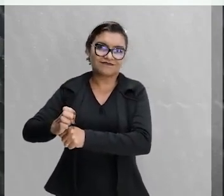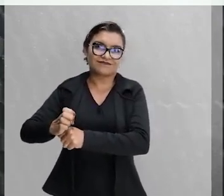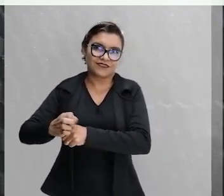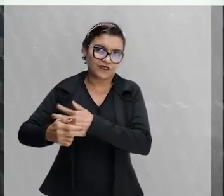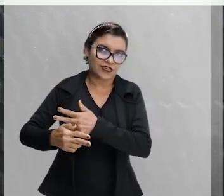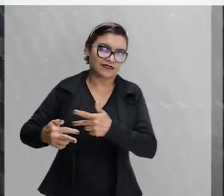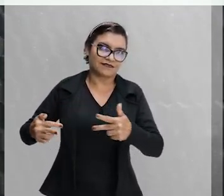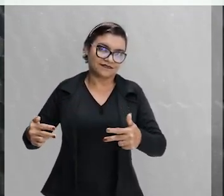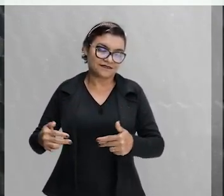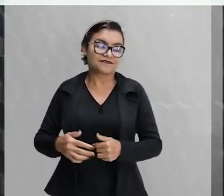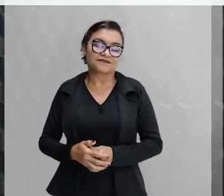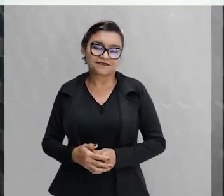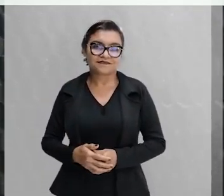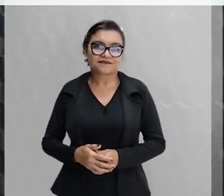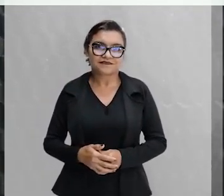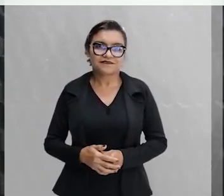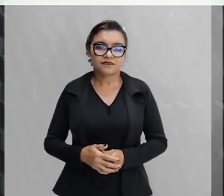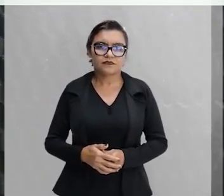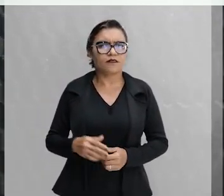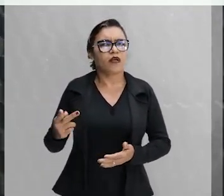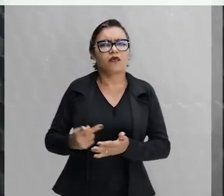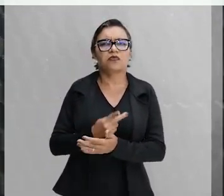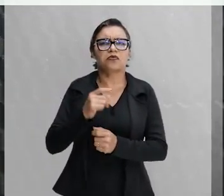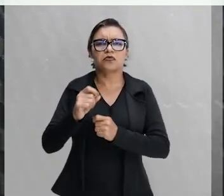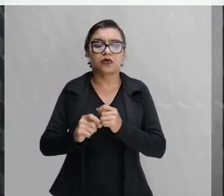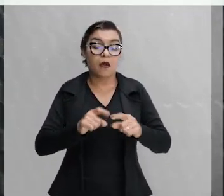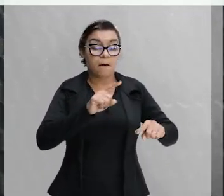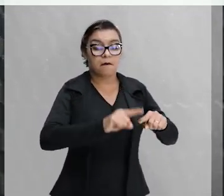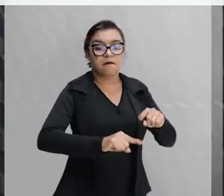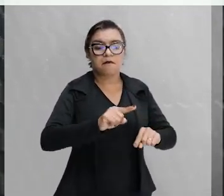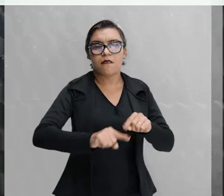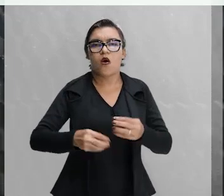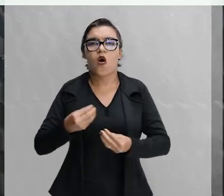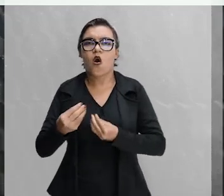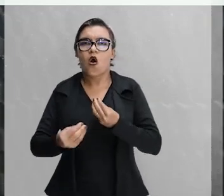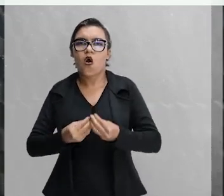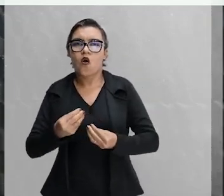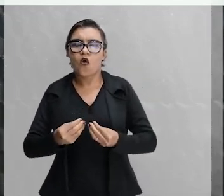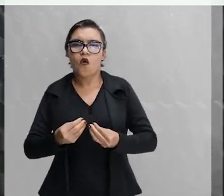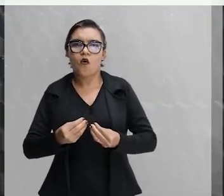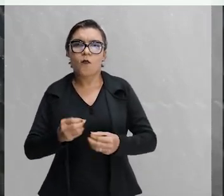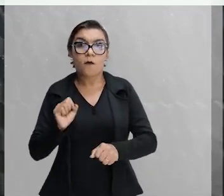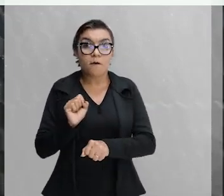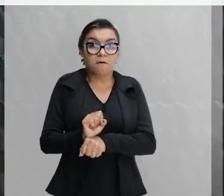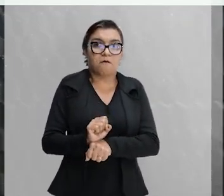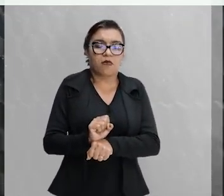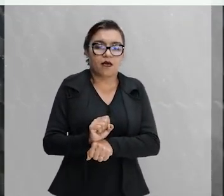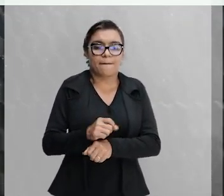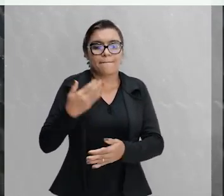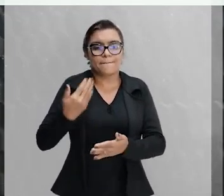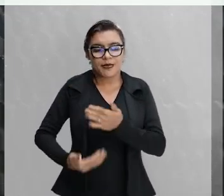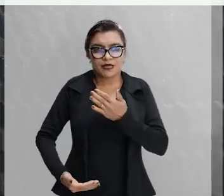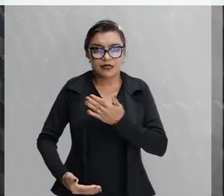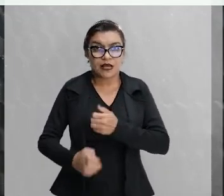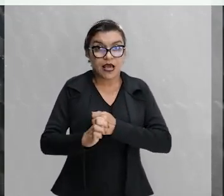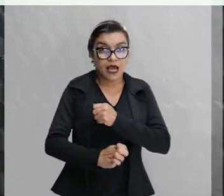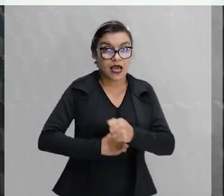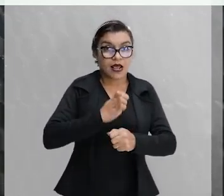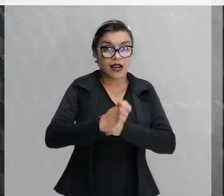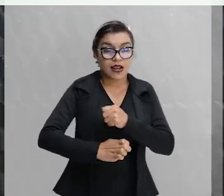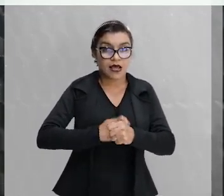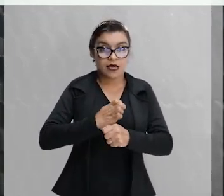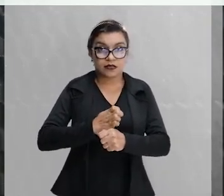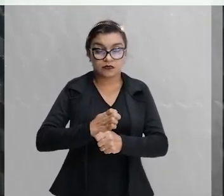certo? Então, o que acontece? Então, este corpo, para poder ele se neutralizar, ele vai ter que perder esses elétrons que estão